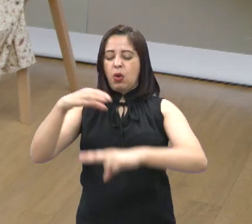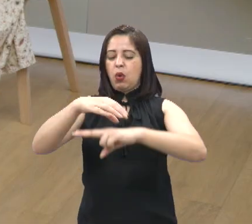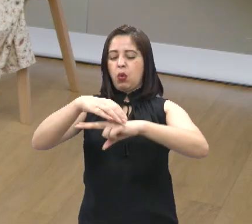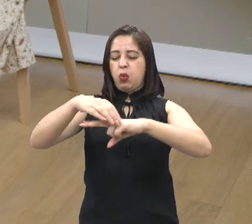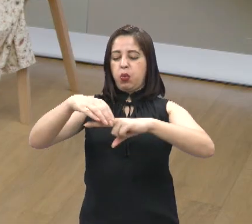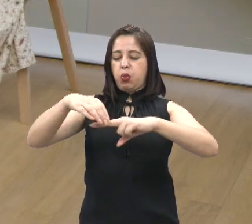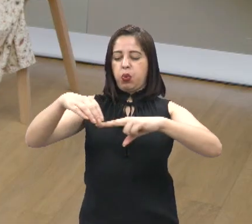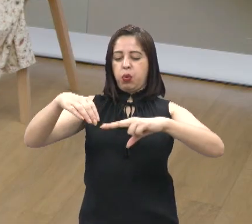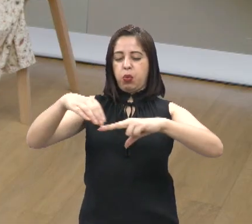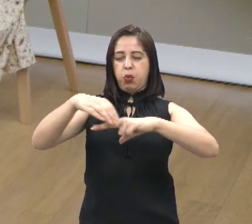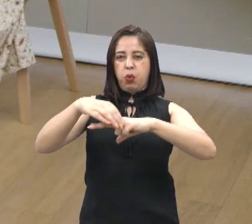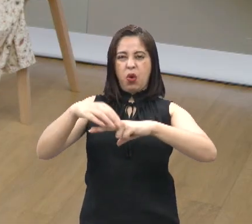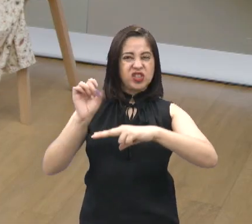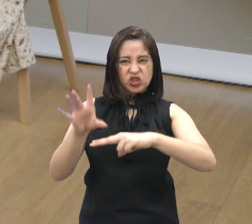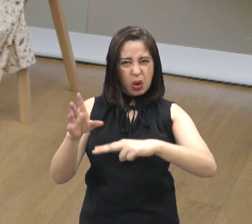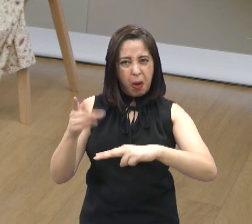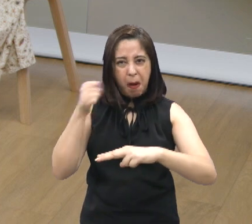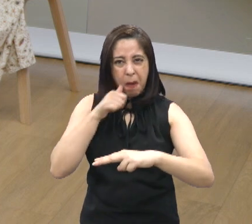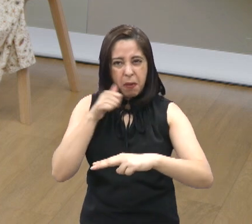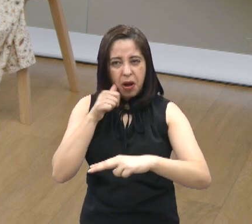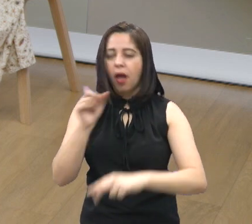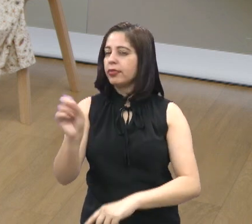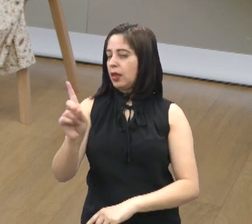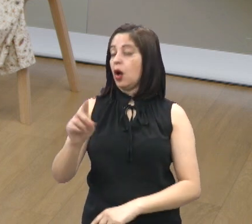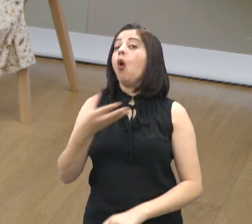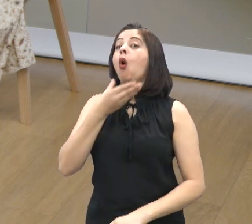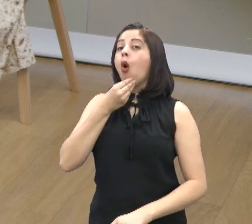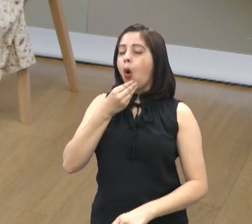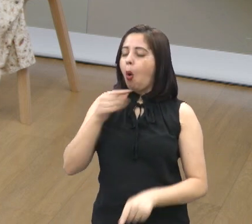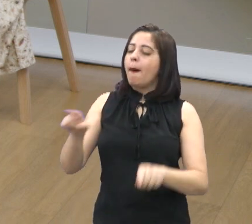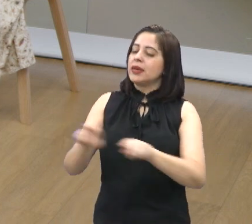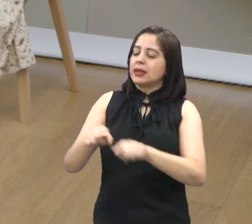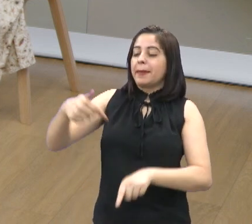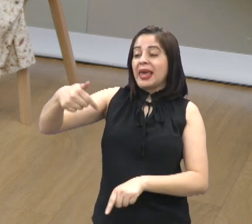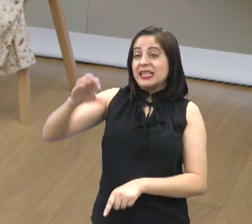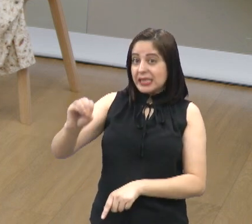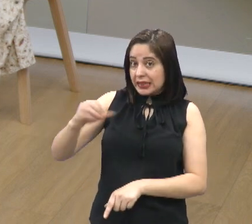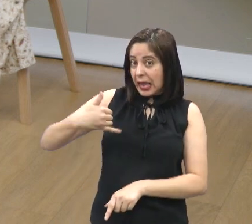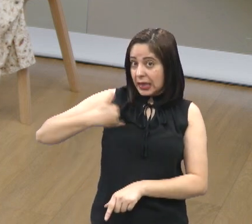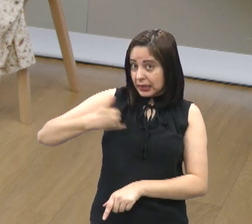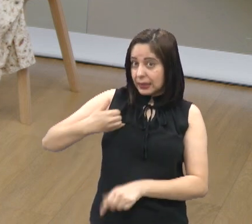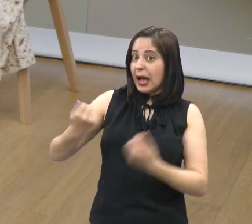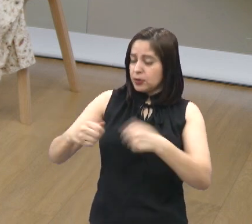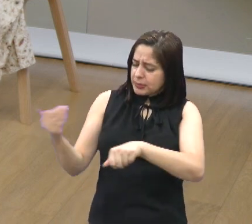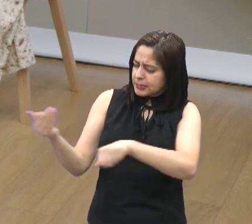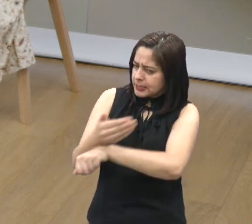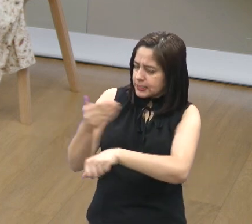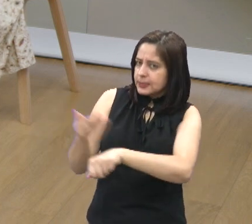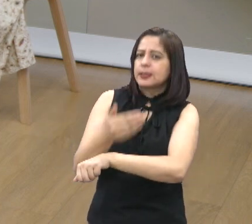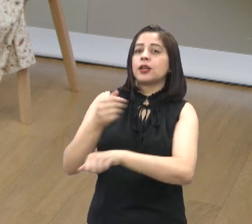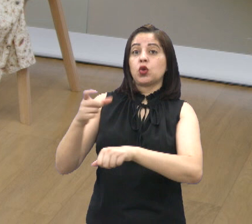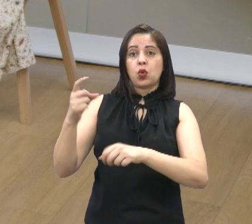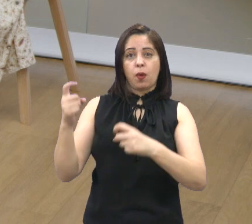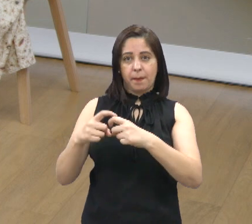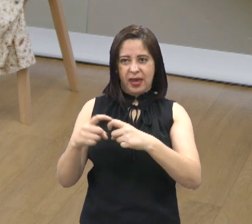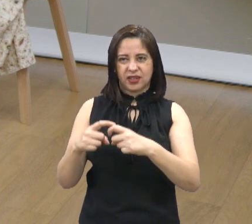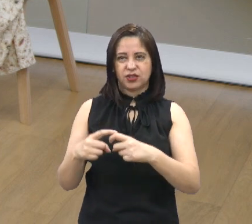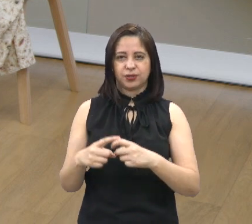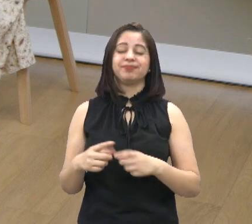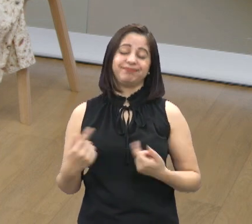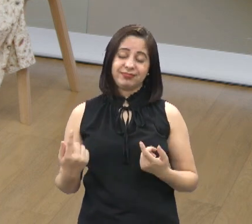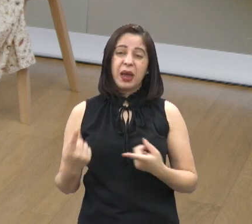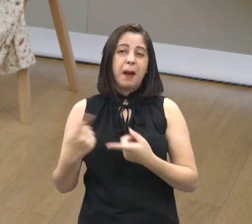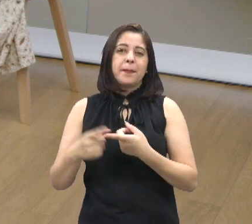os homens, uma alerta, a partir dos 70 anos, vale a pena avaliar a densidade óssea, porque eles não se colocam, normalmente as mulheres que marcam para os homens irem